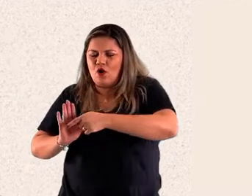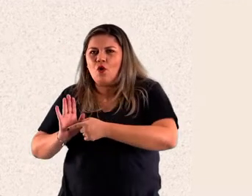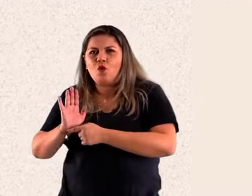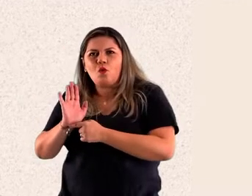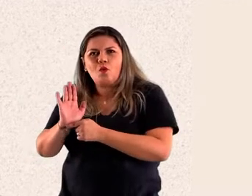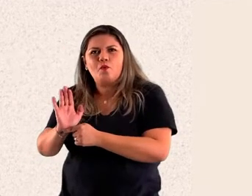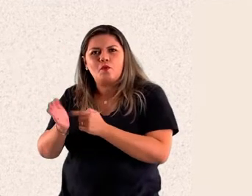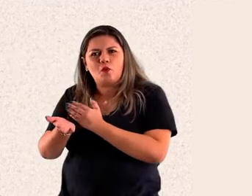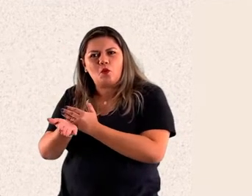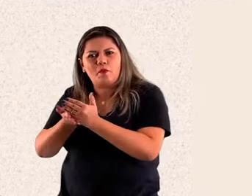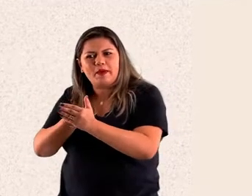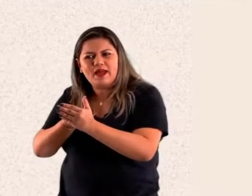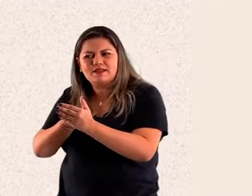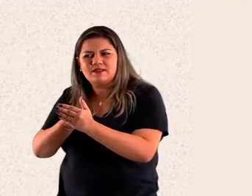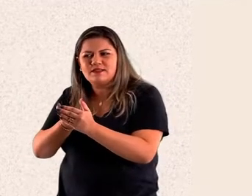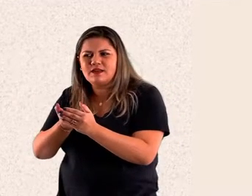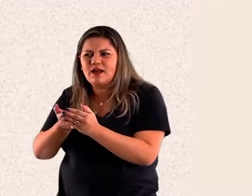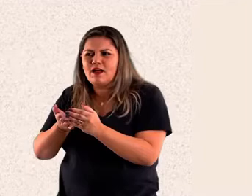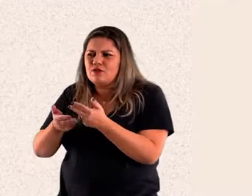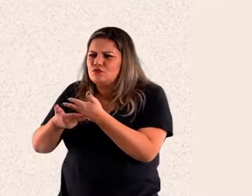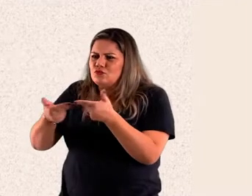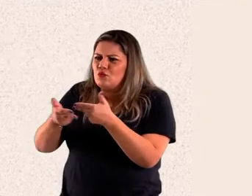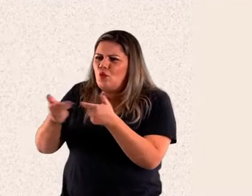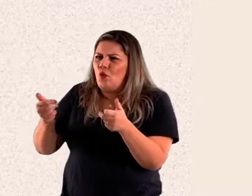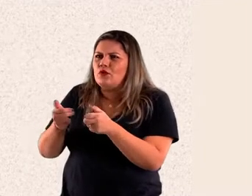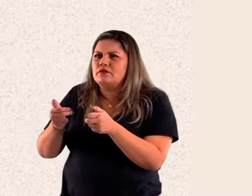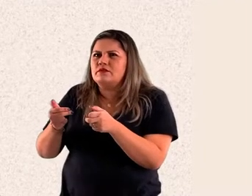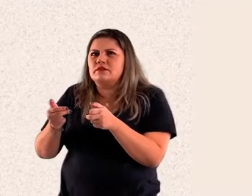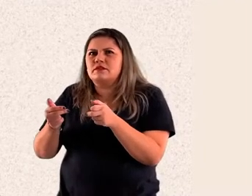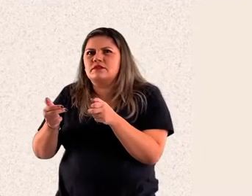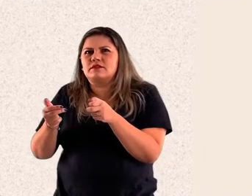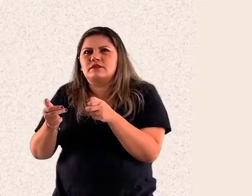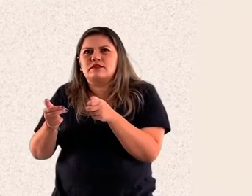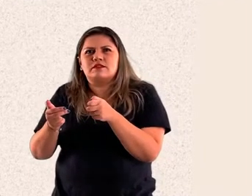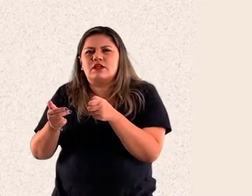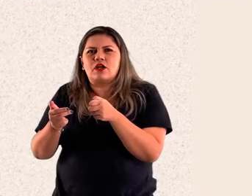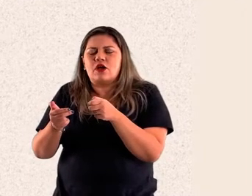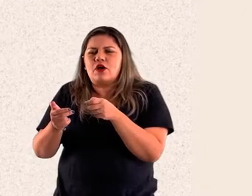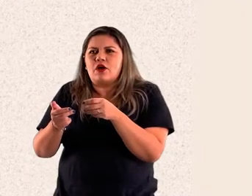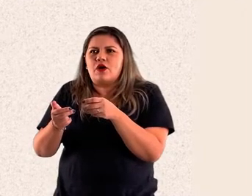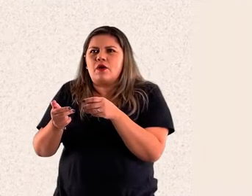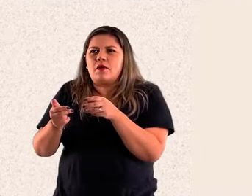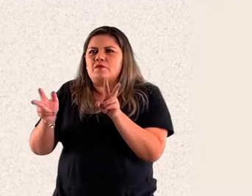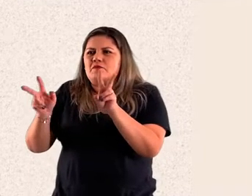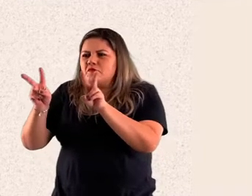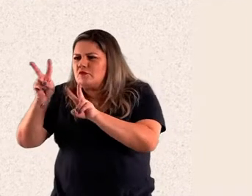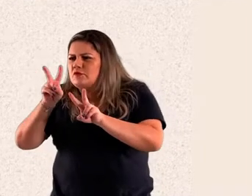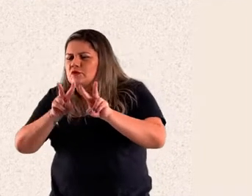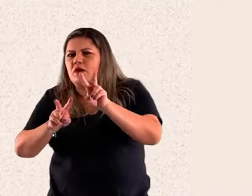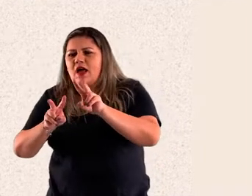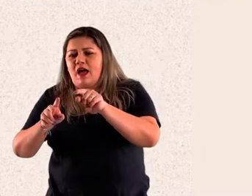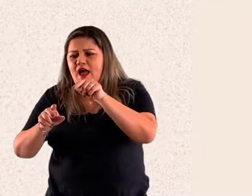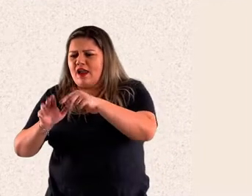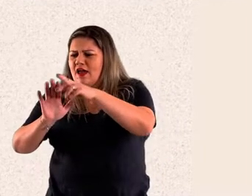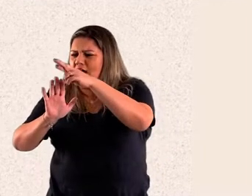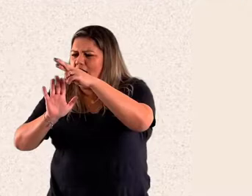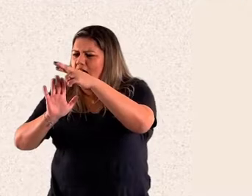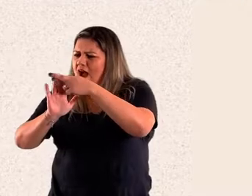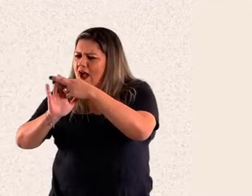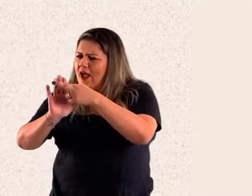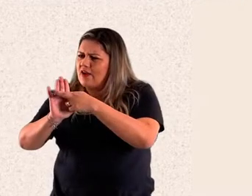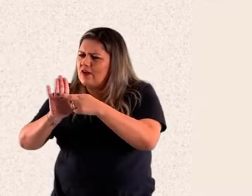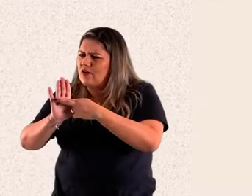situações mais abstratas Então ela traz regras universais ela olha